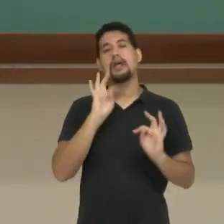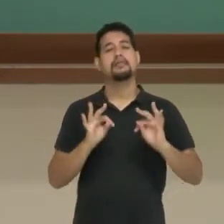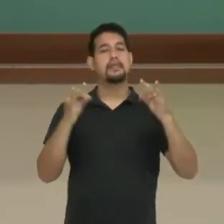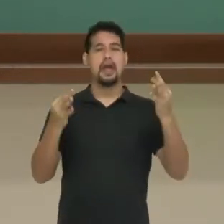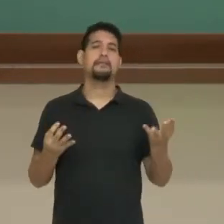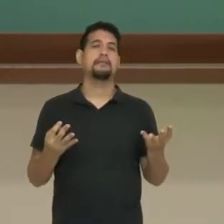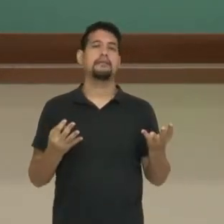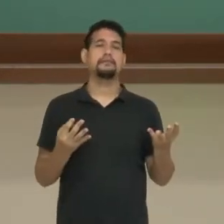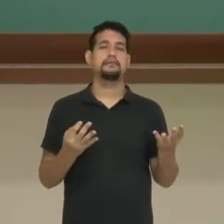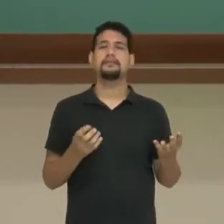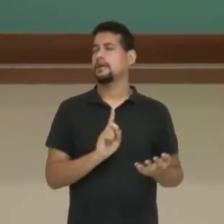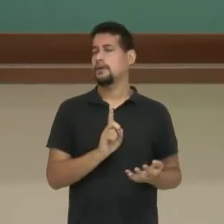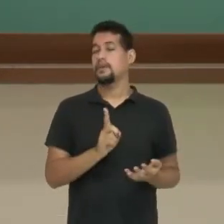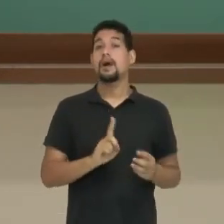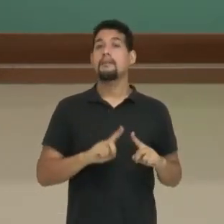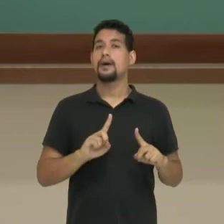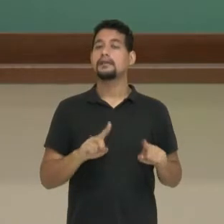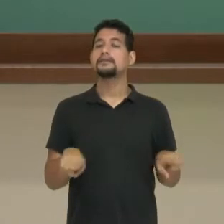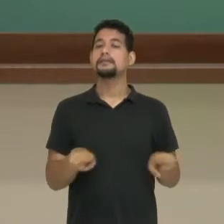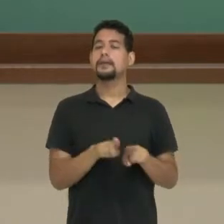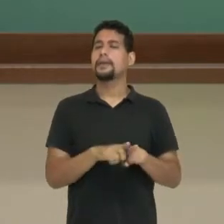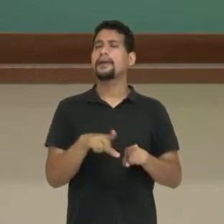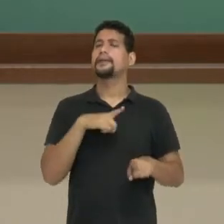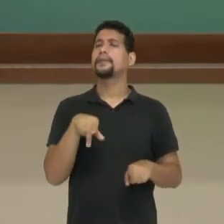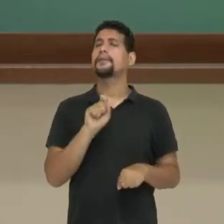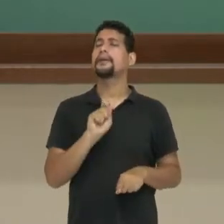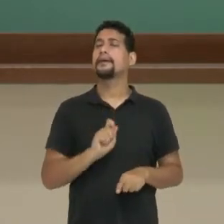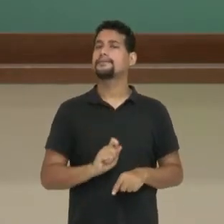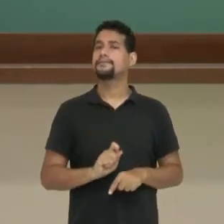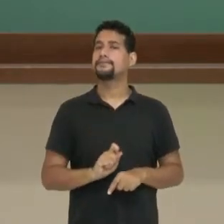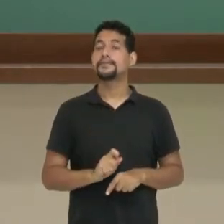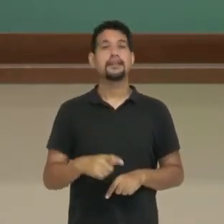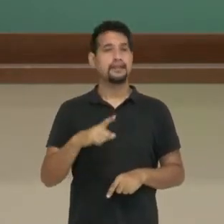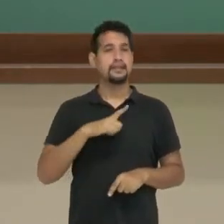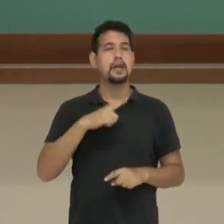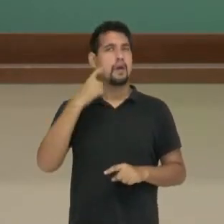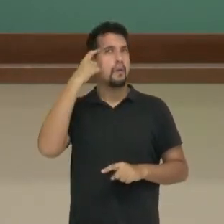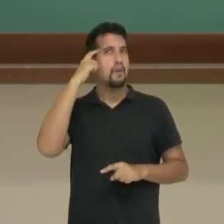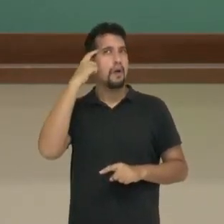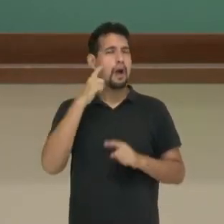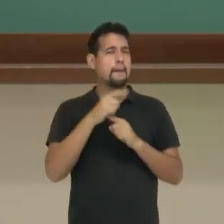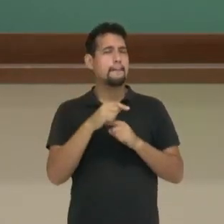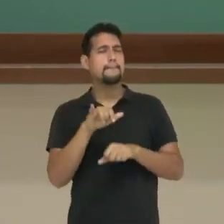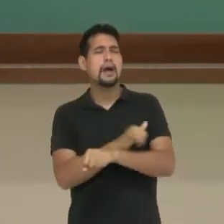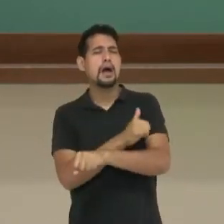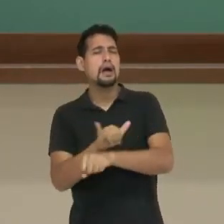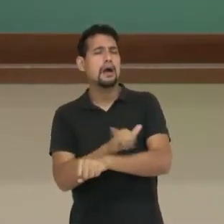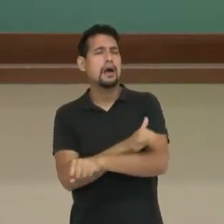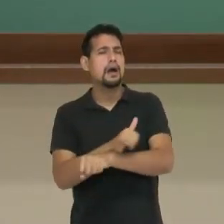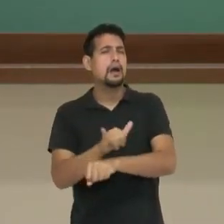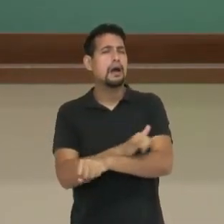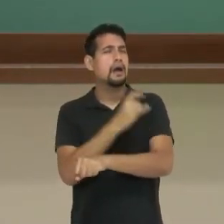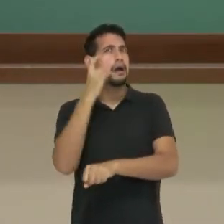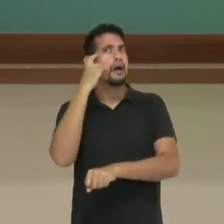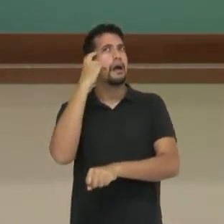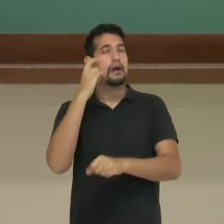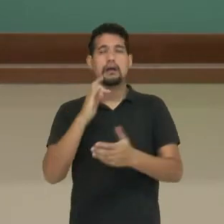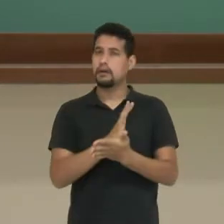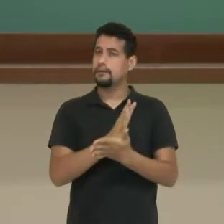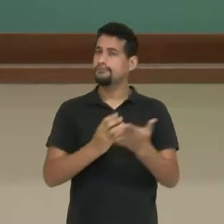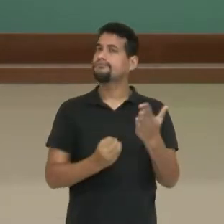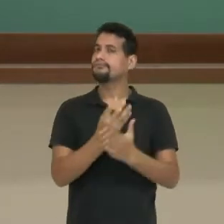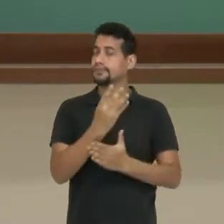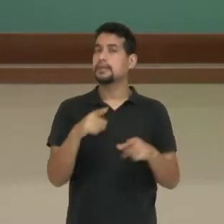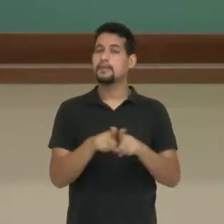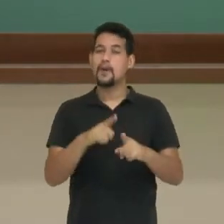técnica motora, mas ele também trabalha muito essa questão do raciocínio, de criar, estabelecer estratégias